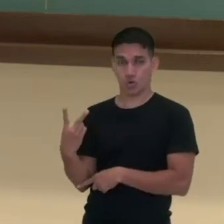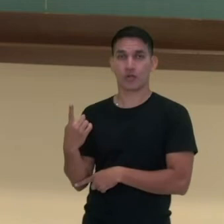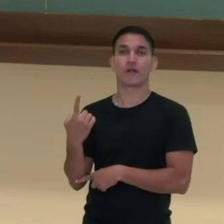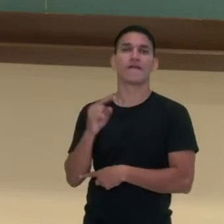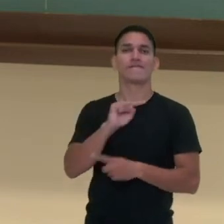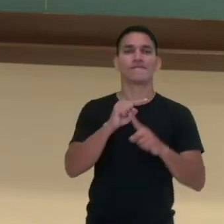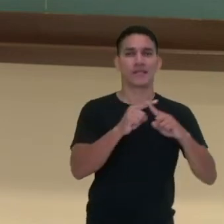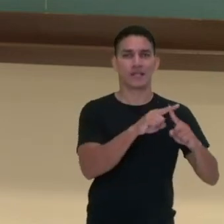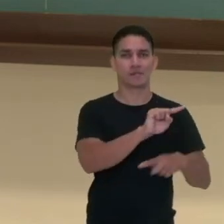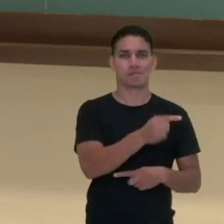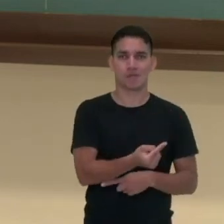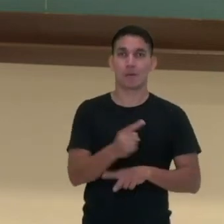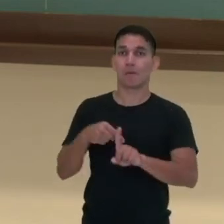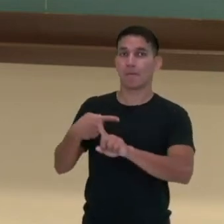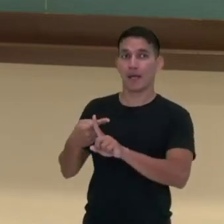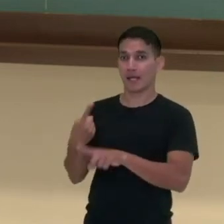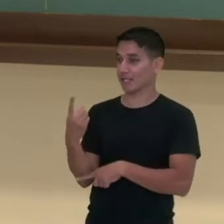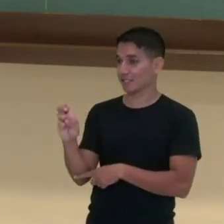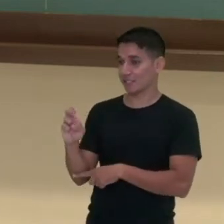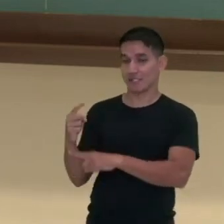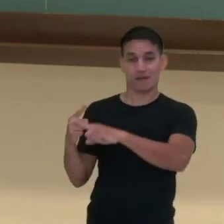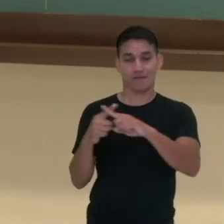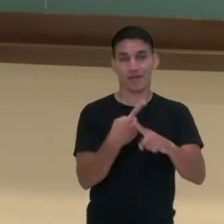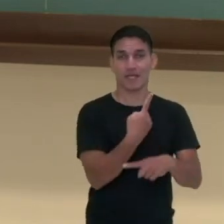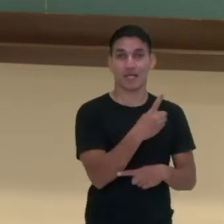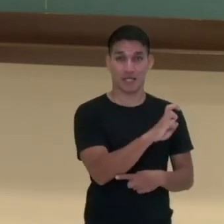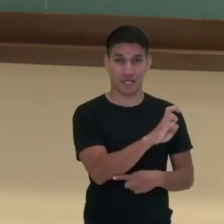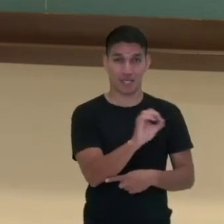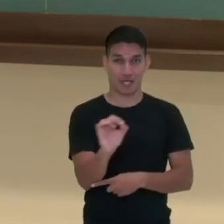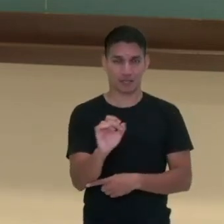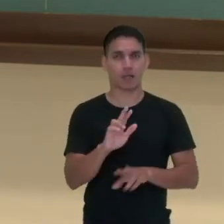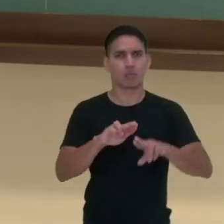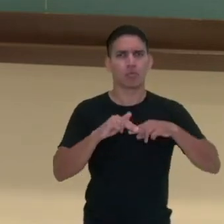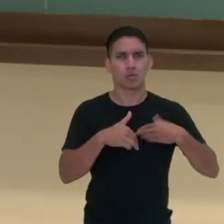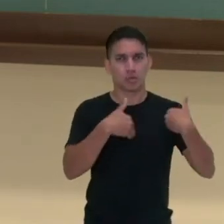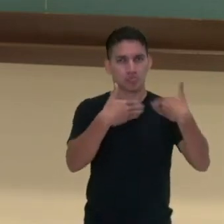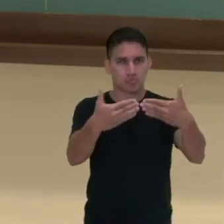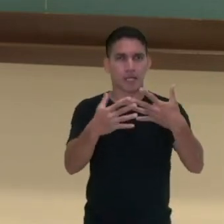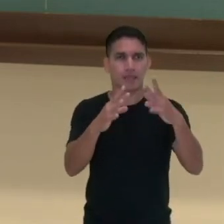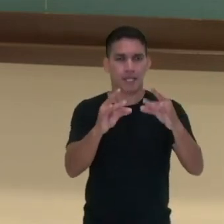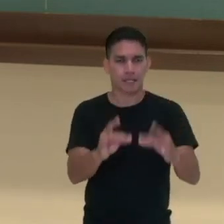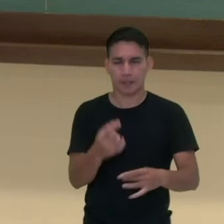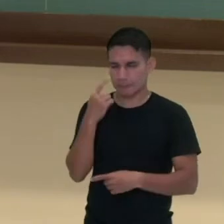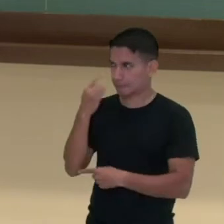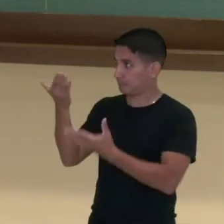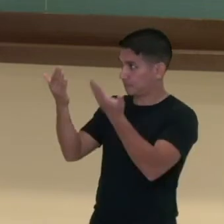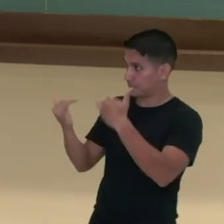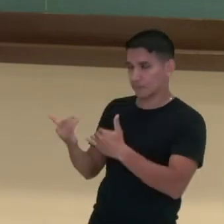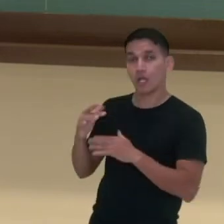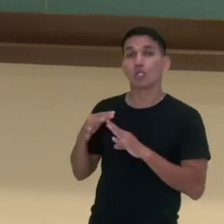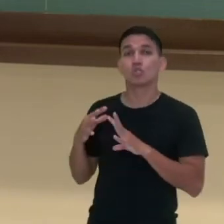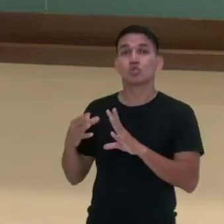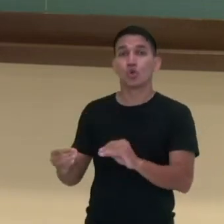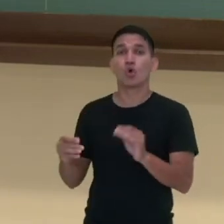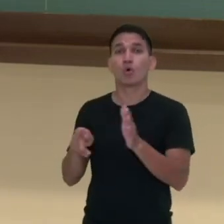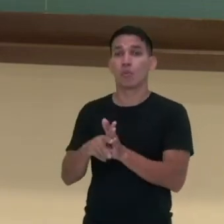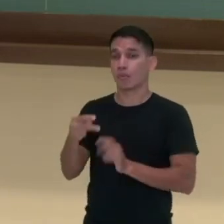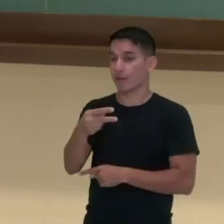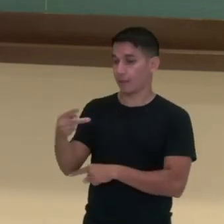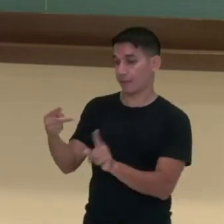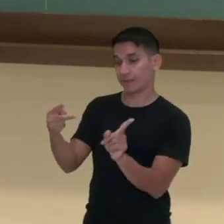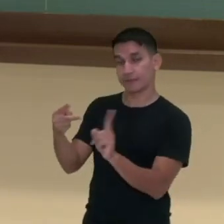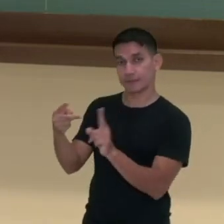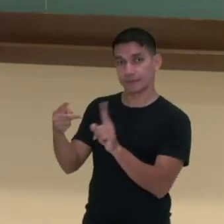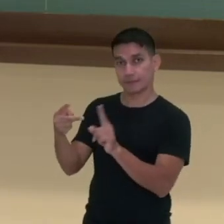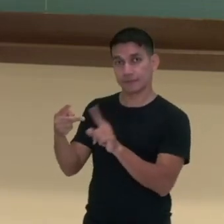15 vezes 500, ok? Mostrei aqui o passo a passo para vocês. Pego todos os elementos da segunda